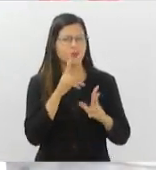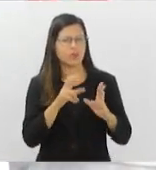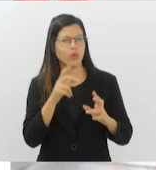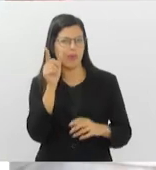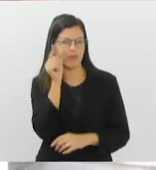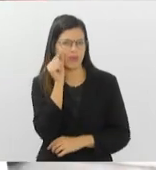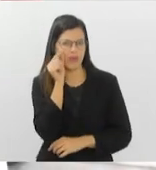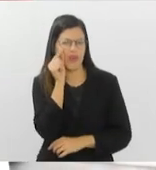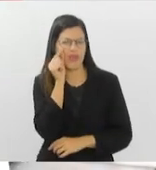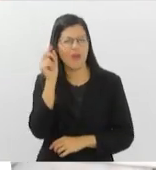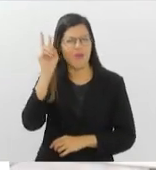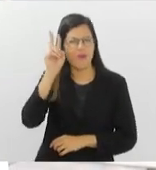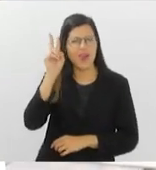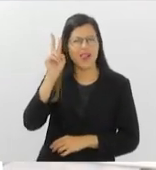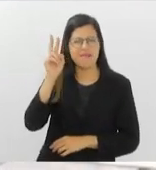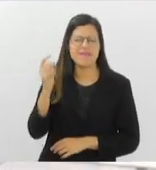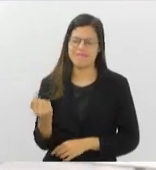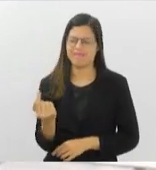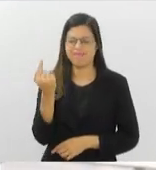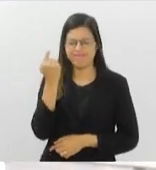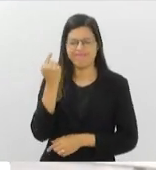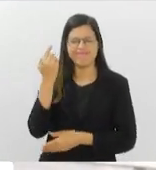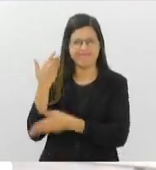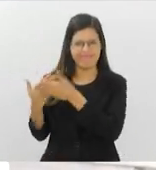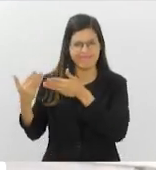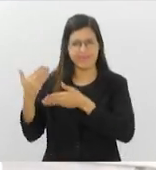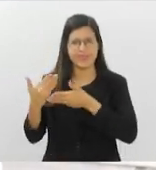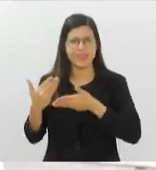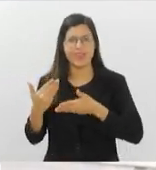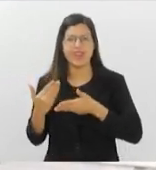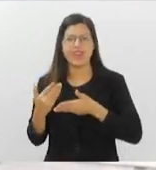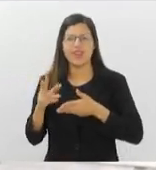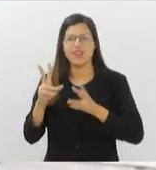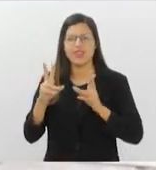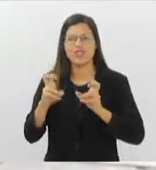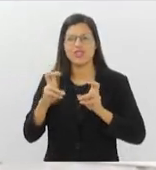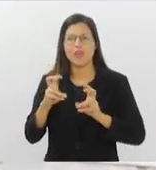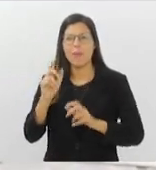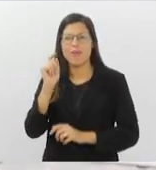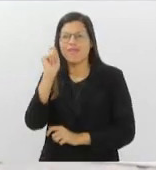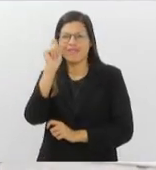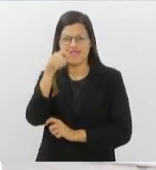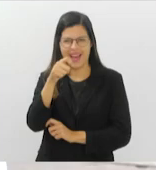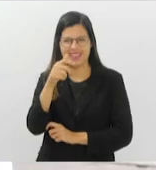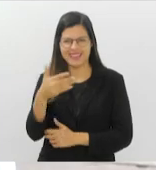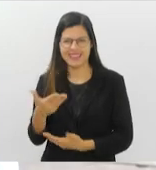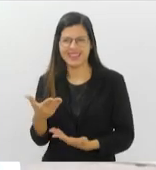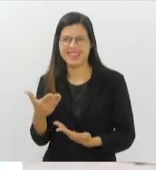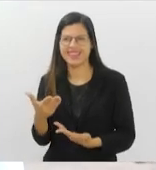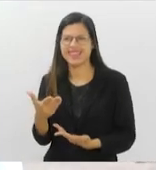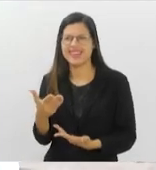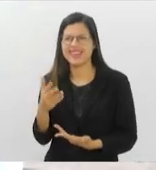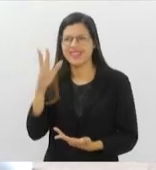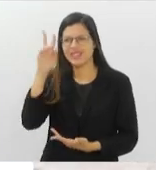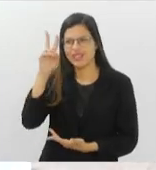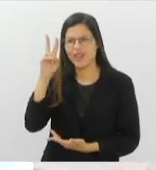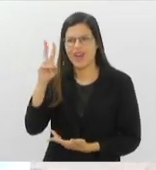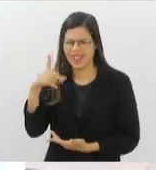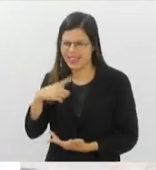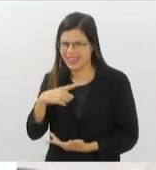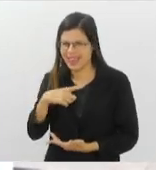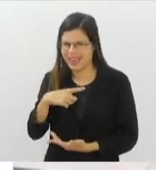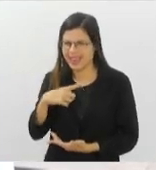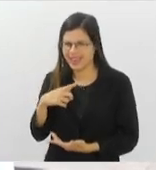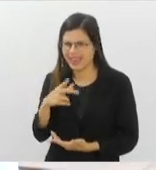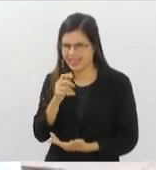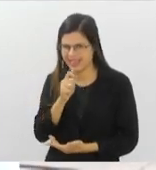um pouquinho do meu passado e pode ser também o seu, contos de fadas. Ainda há espaço para isso? Com certeza, essa é a primeira indicação que a gente